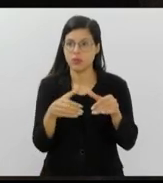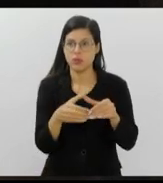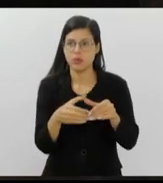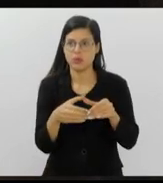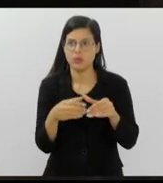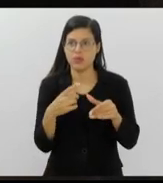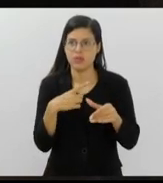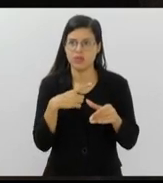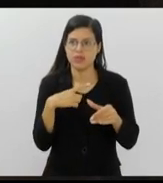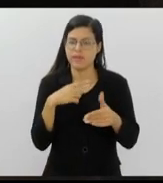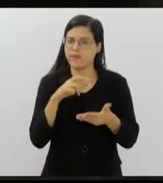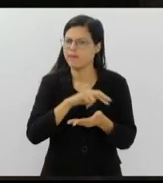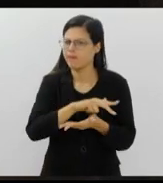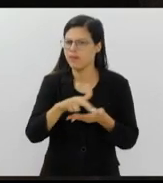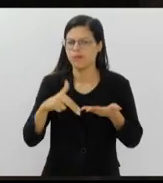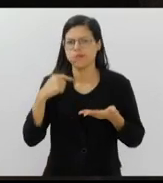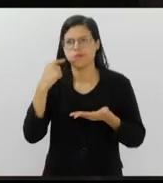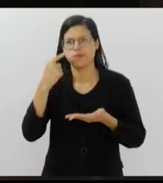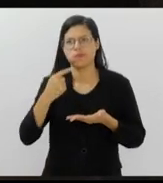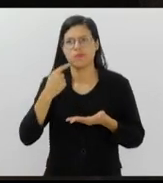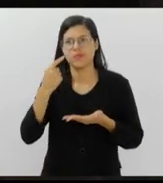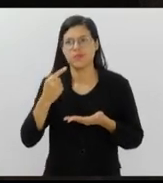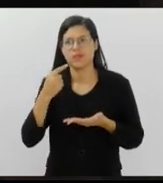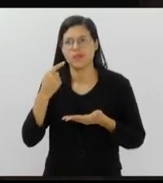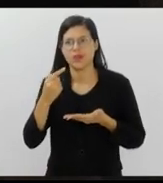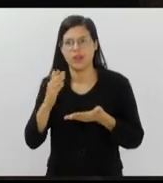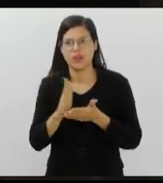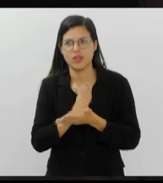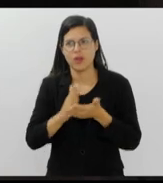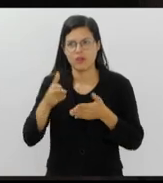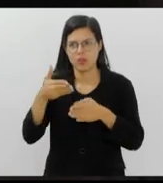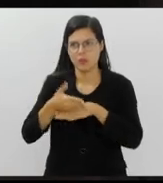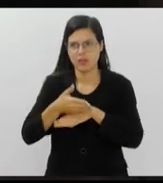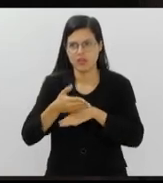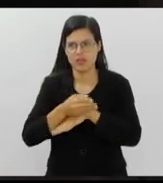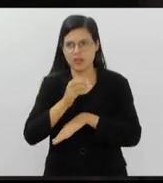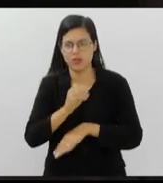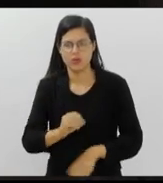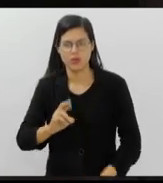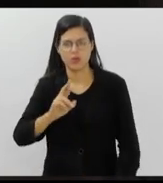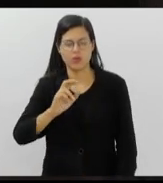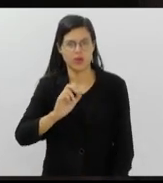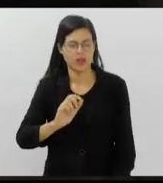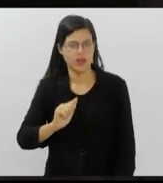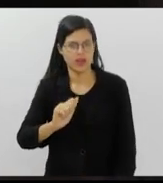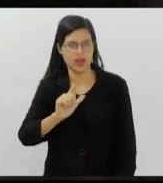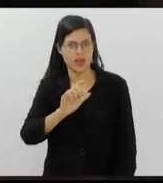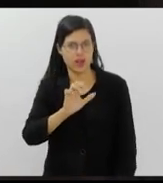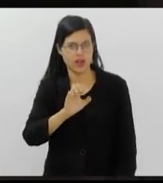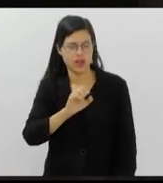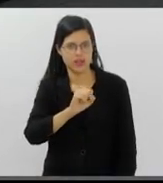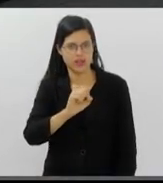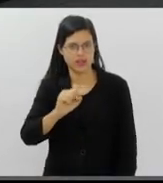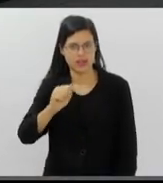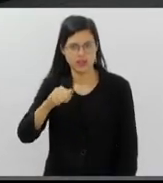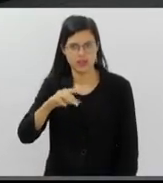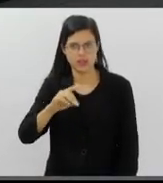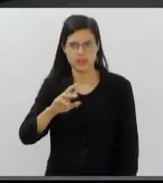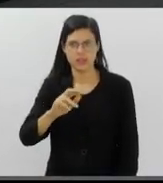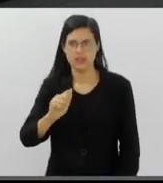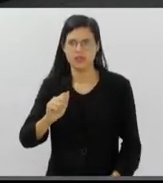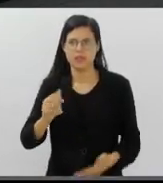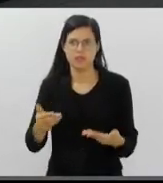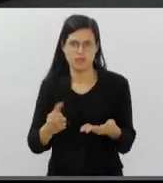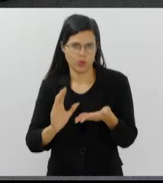várias advogadas que aqui vejo presentes, né? Doutora Alessandra Santos, que hoje também é